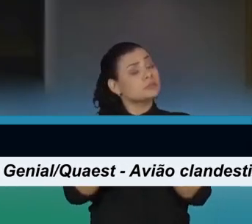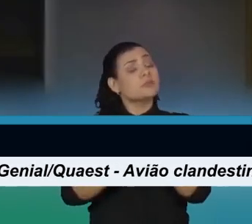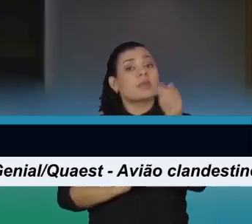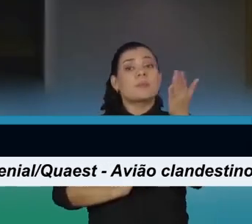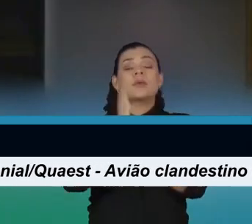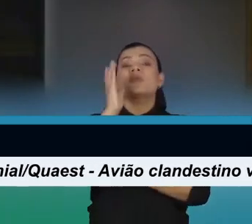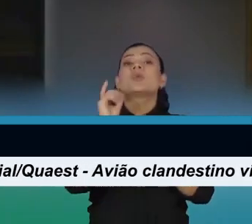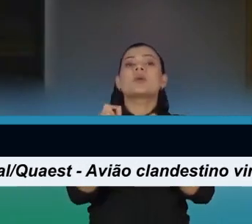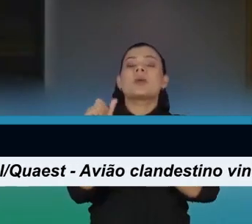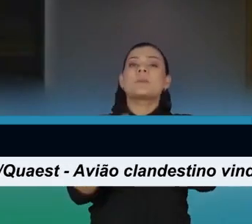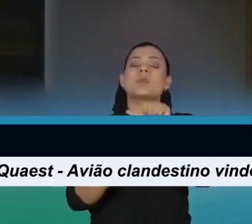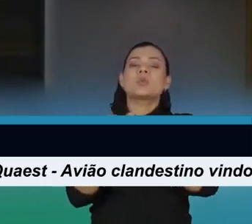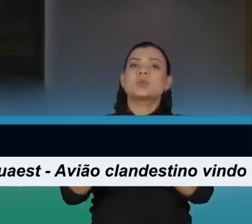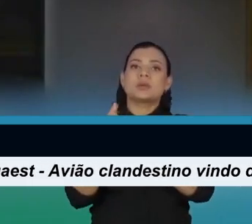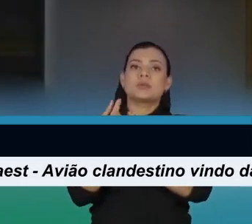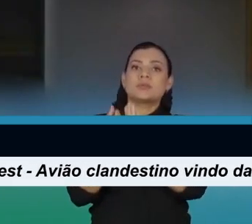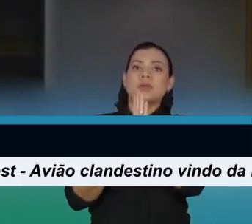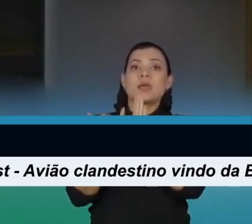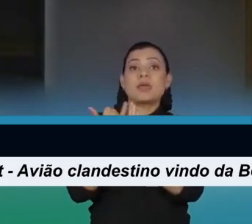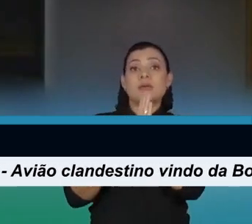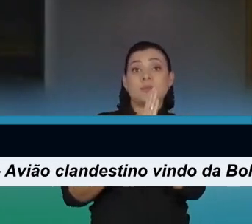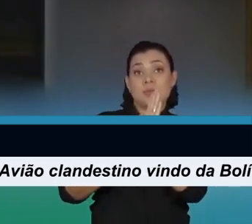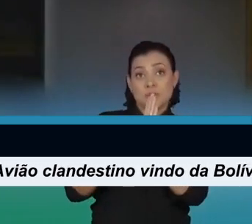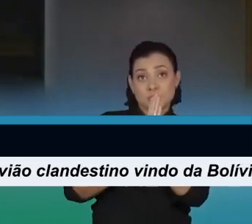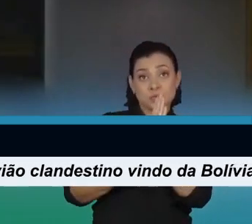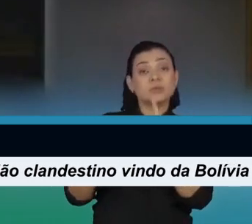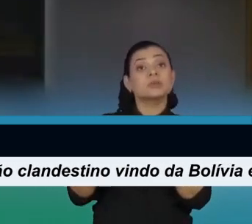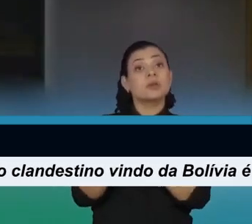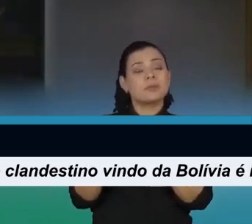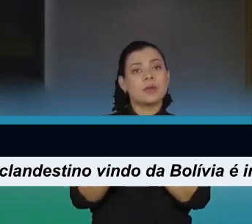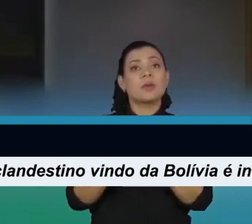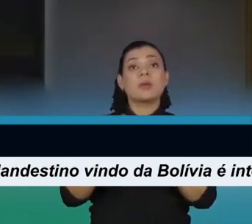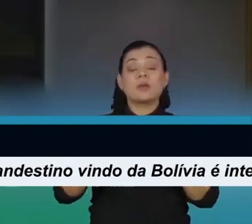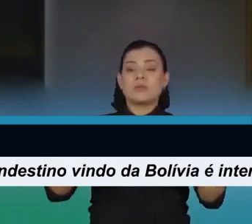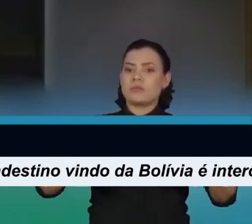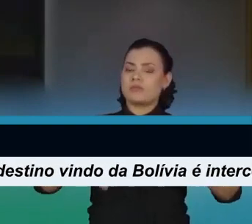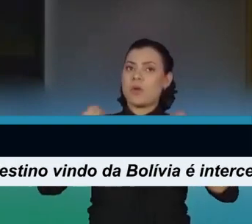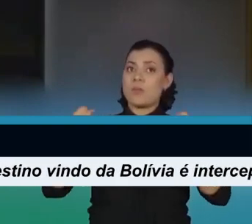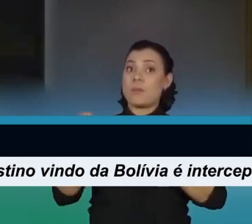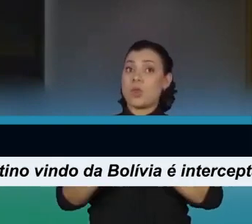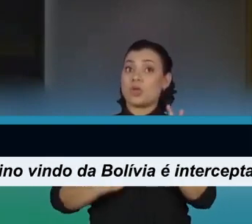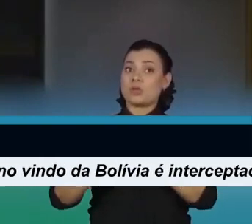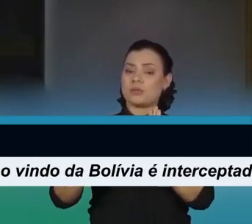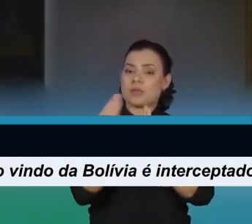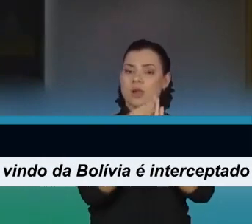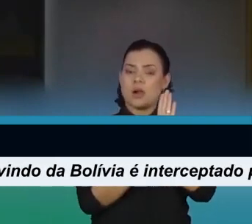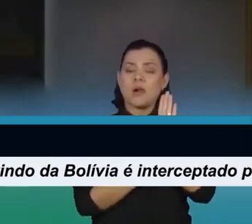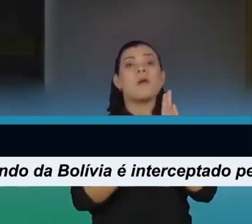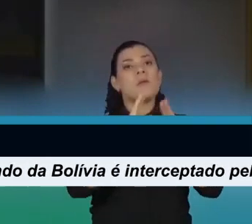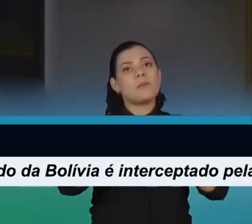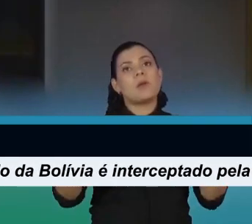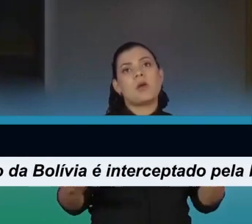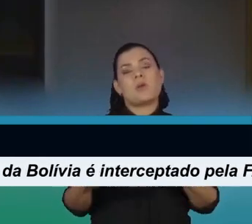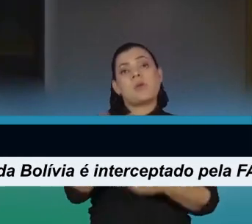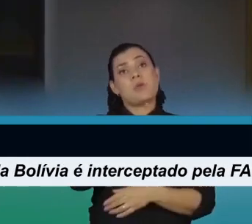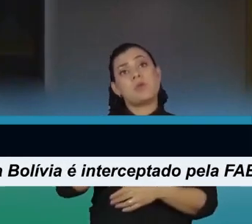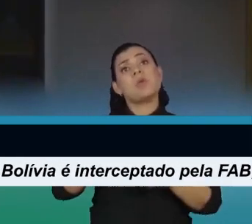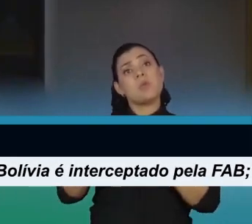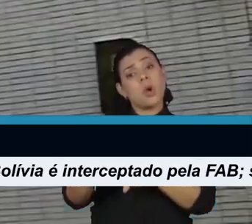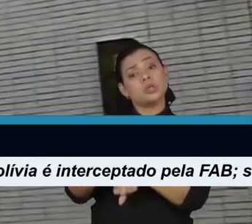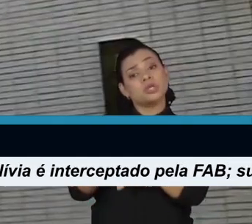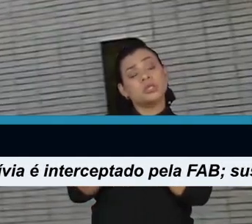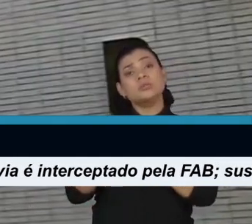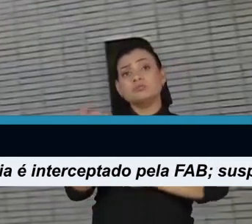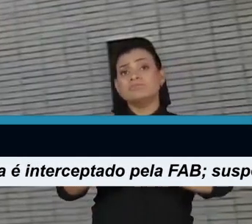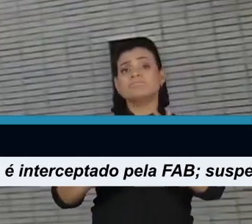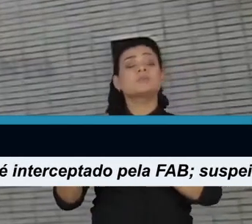dispositivo que altera o arcabouço fiscal. A mudança foi inserida de última hora no projeto. Com isso, o governo poderá antecipar a